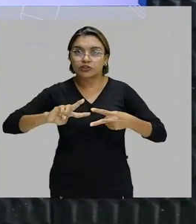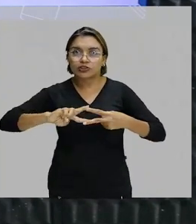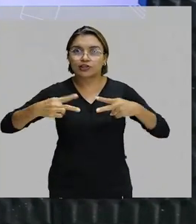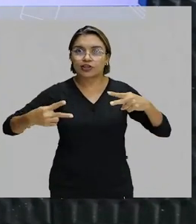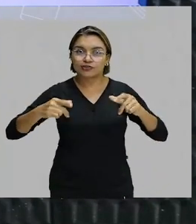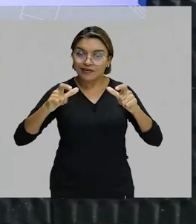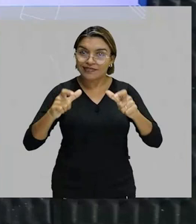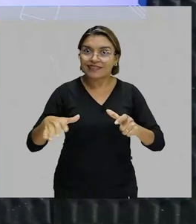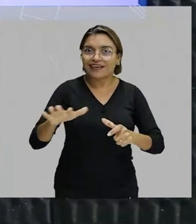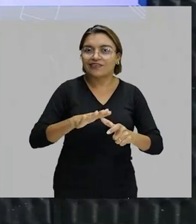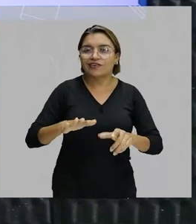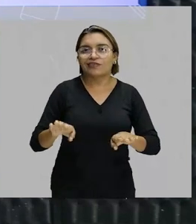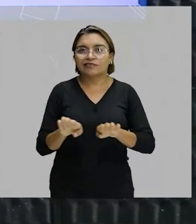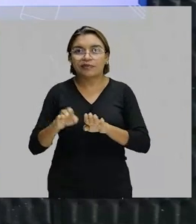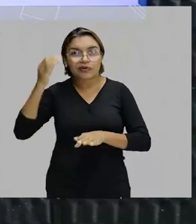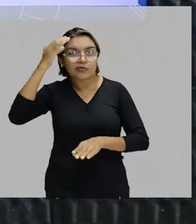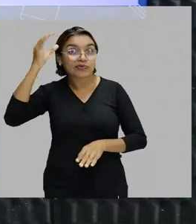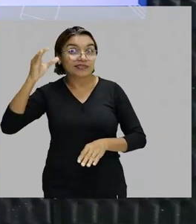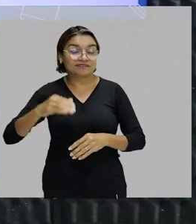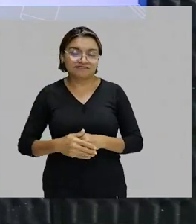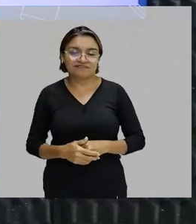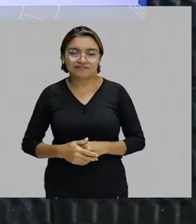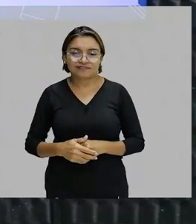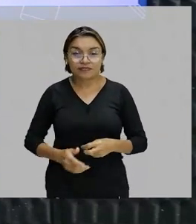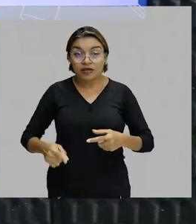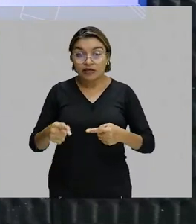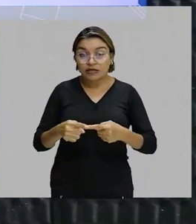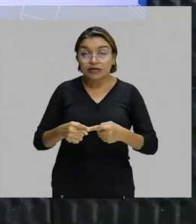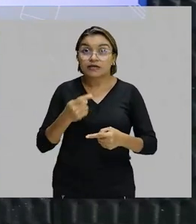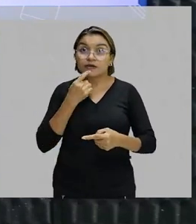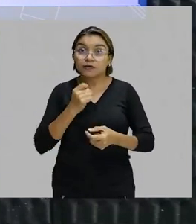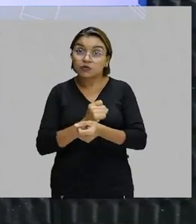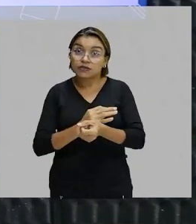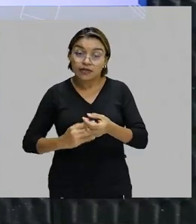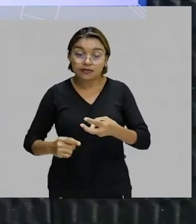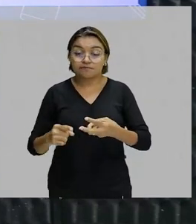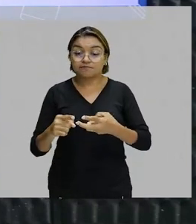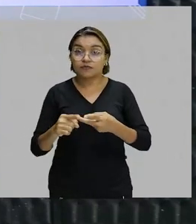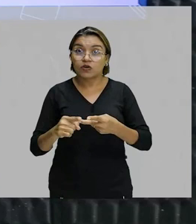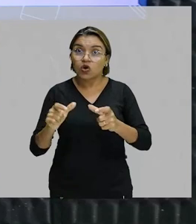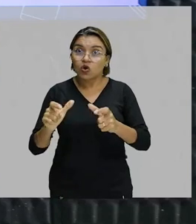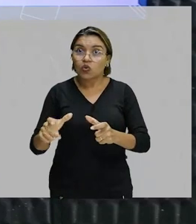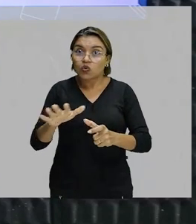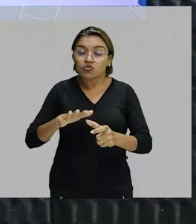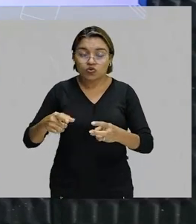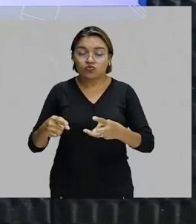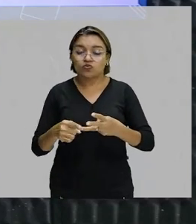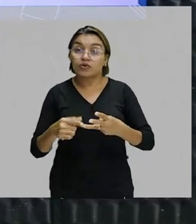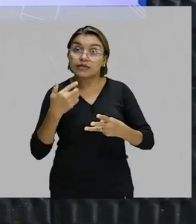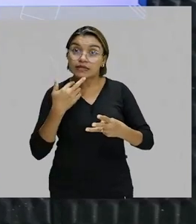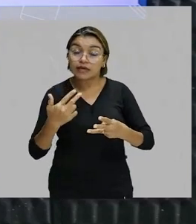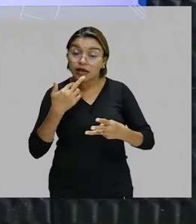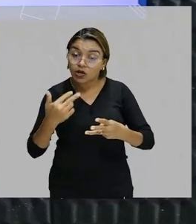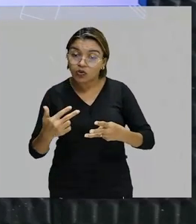territorial e cultural o sangue o solo e a língua somente o povo alemão graças a isso